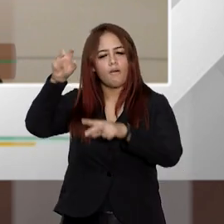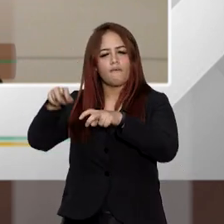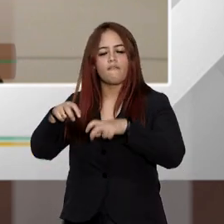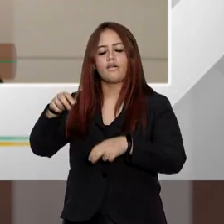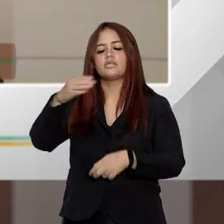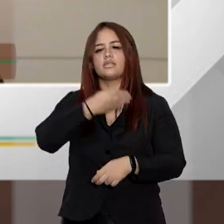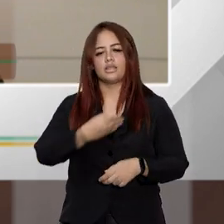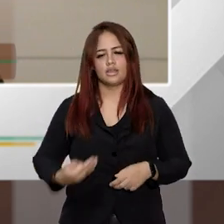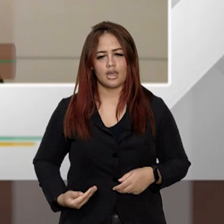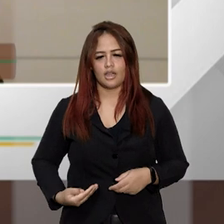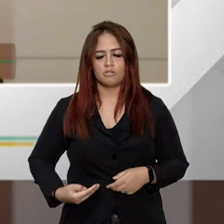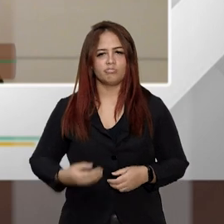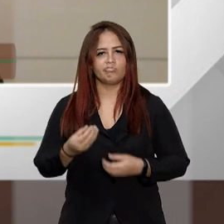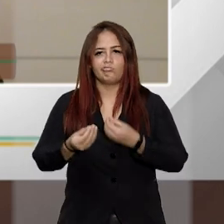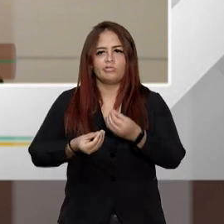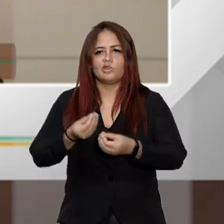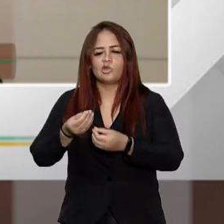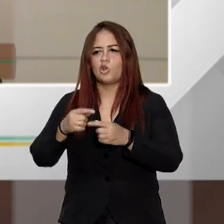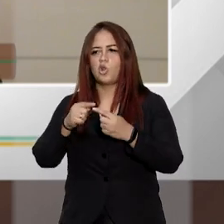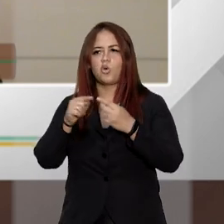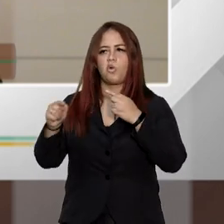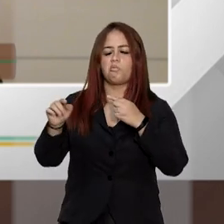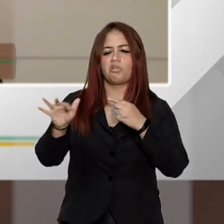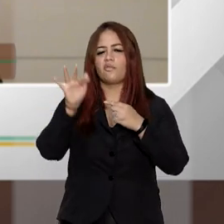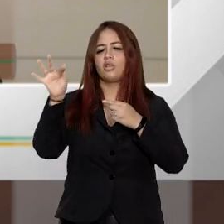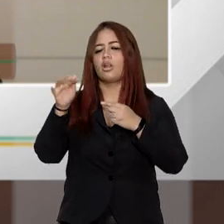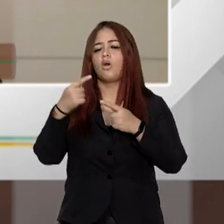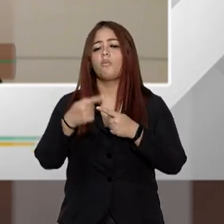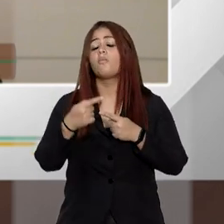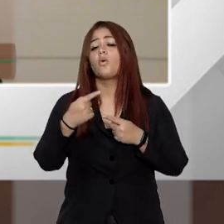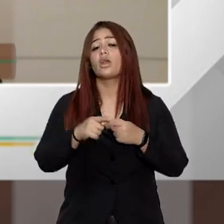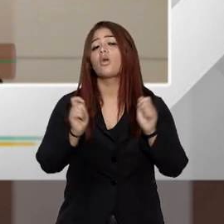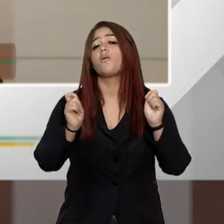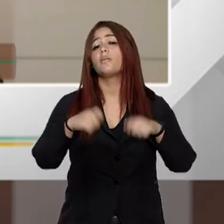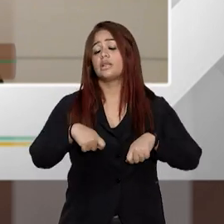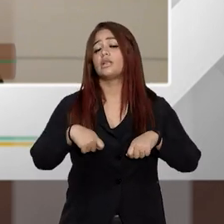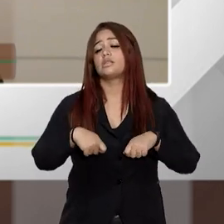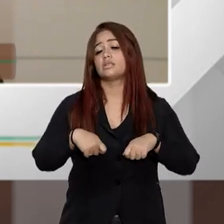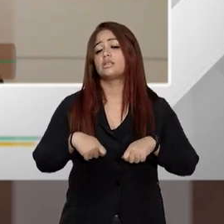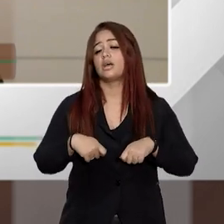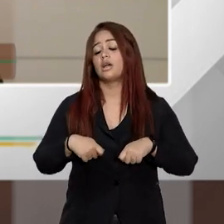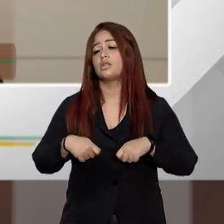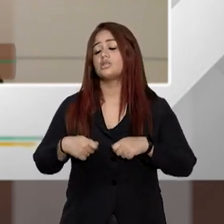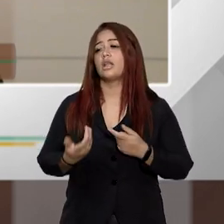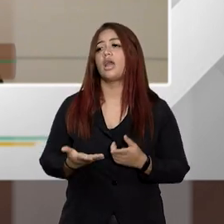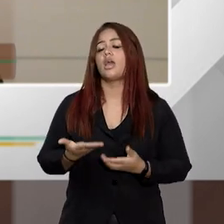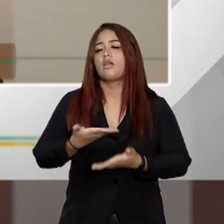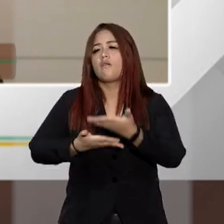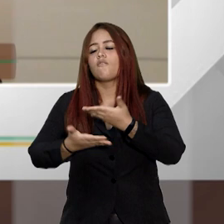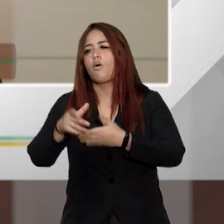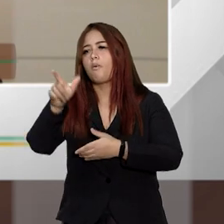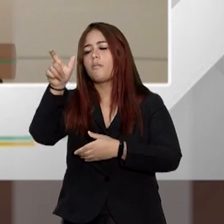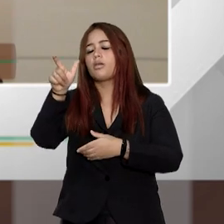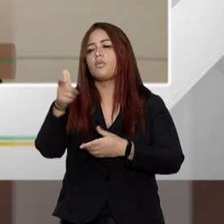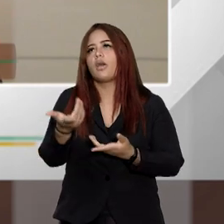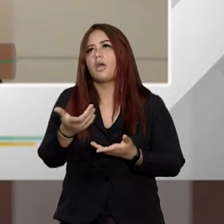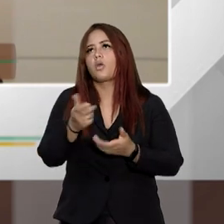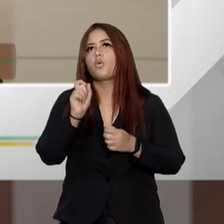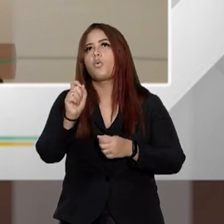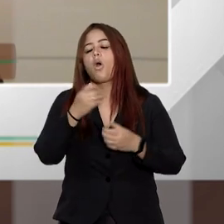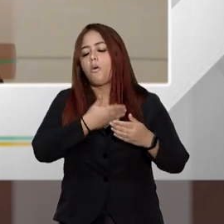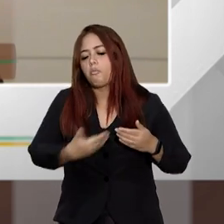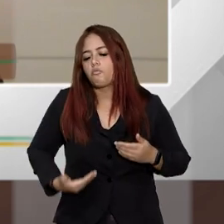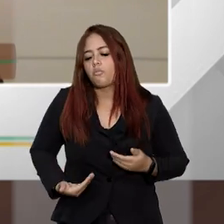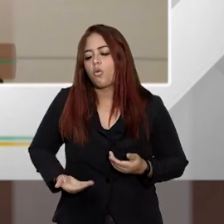muito sentido na Justiça Federal, pois a nossa competência, por vezes, leva em consideração a pessoa envolvida, a União, uma empresa